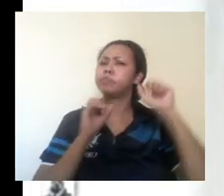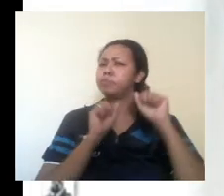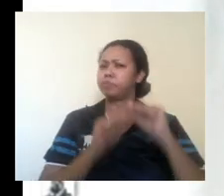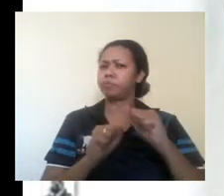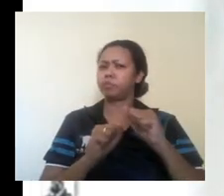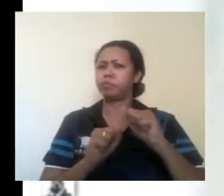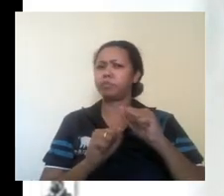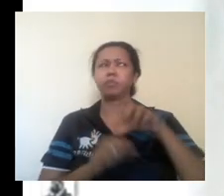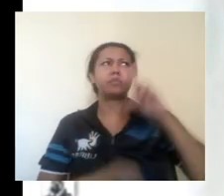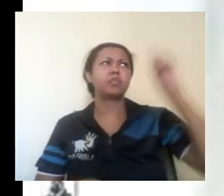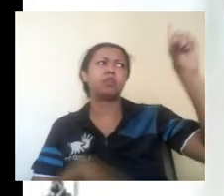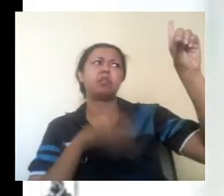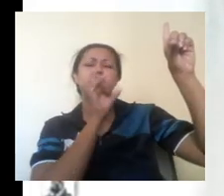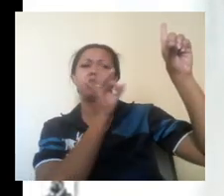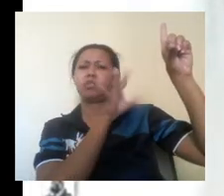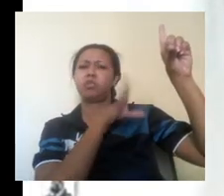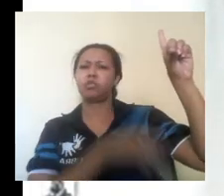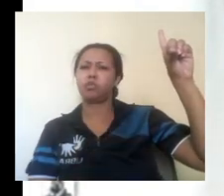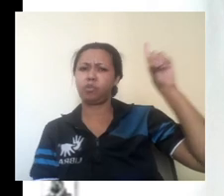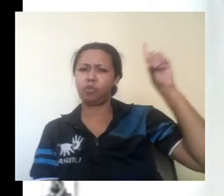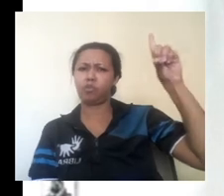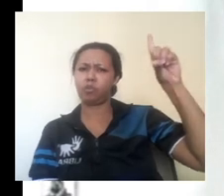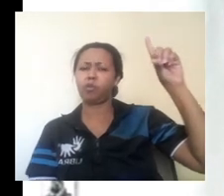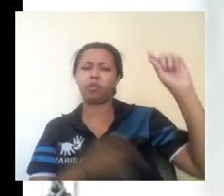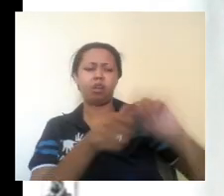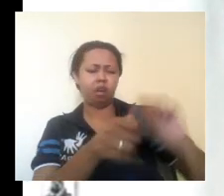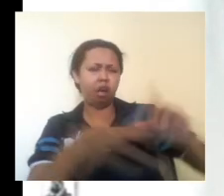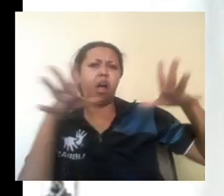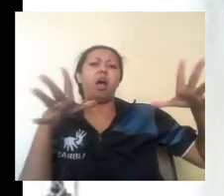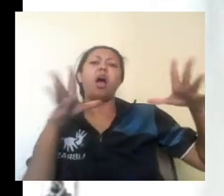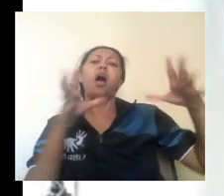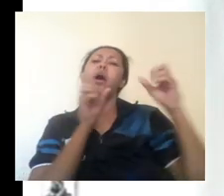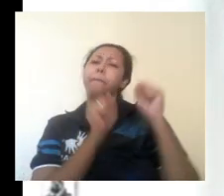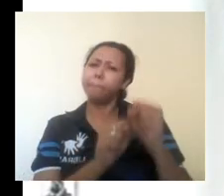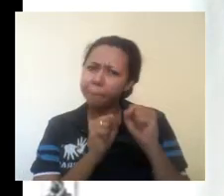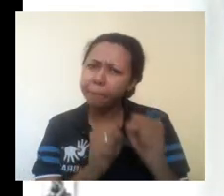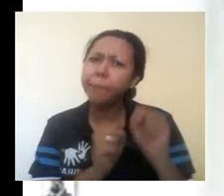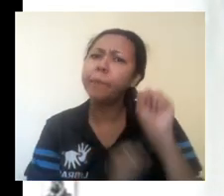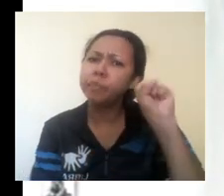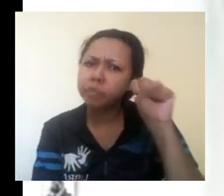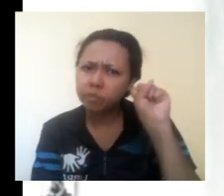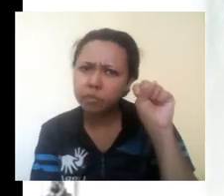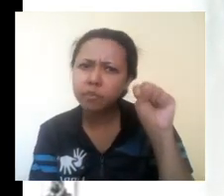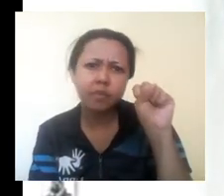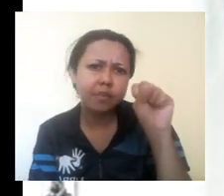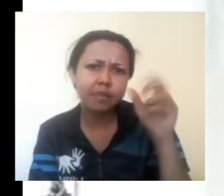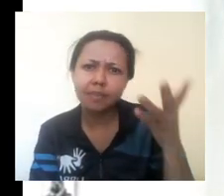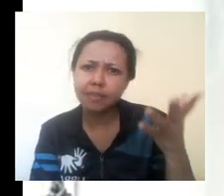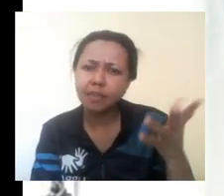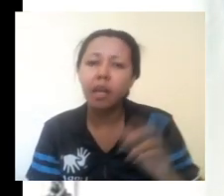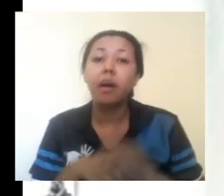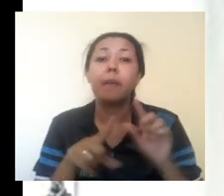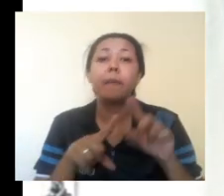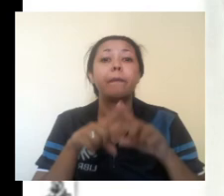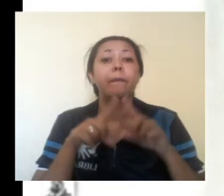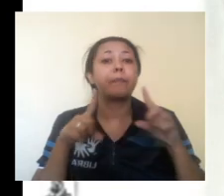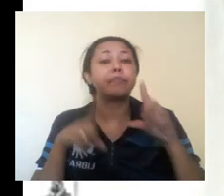uma coisa miraculosa. Mas existem momentos, e na maioria deles, em que Deus, para atingir os